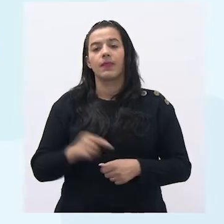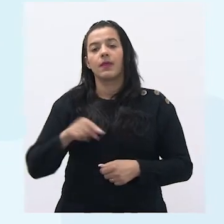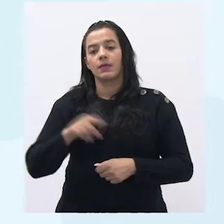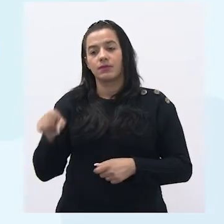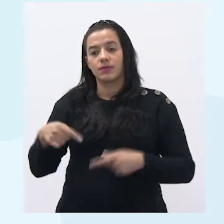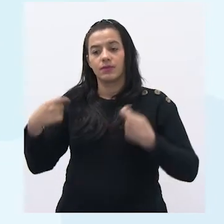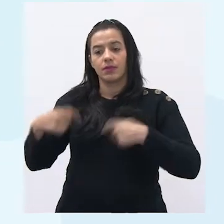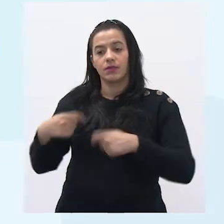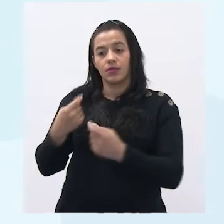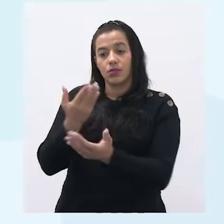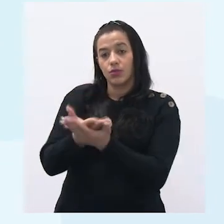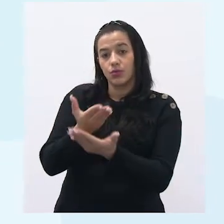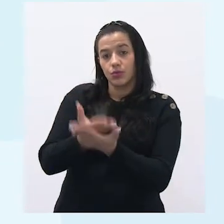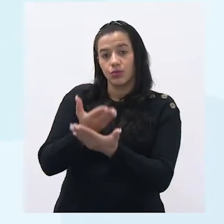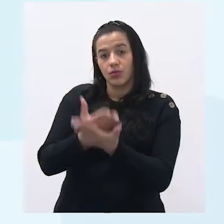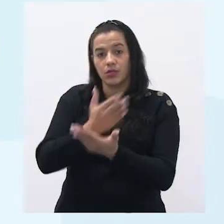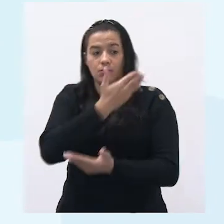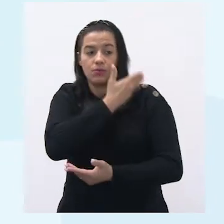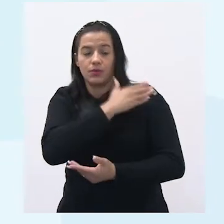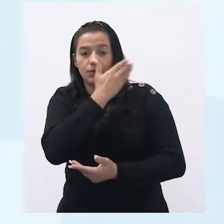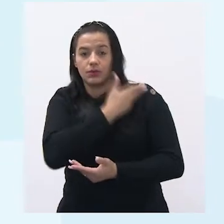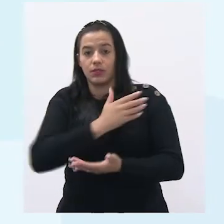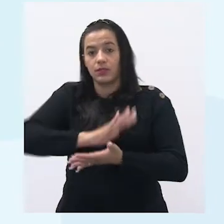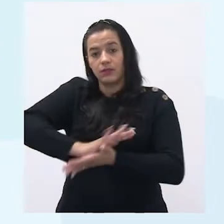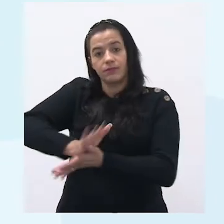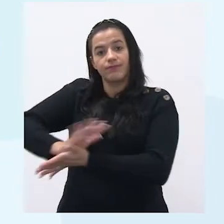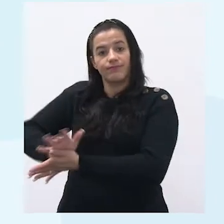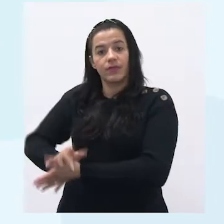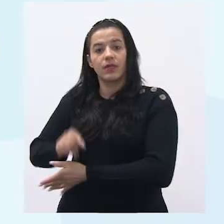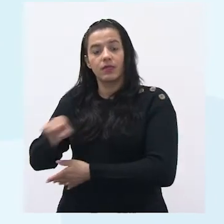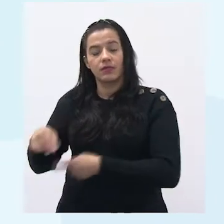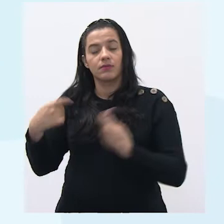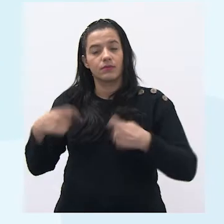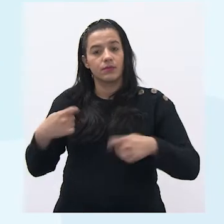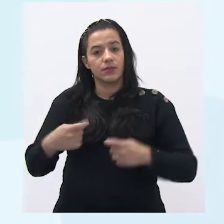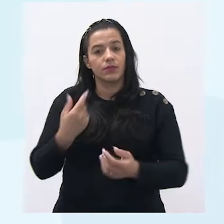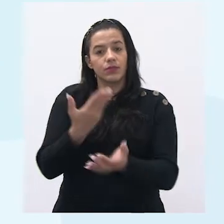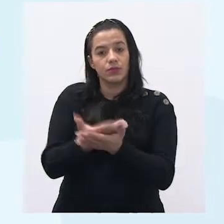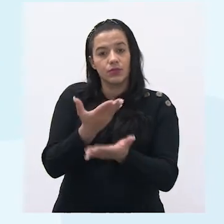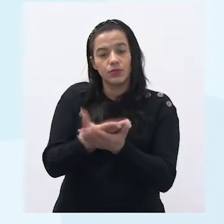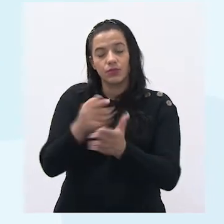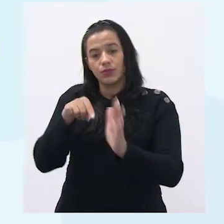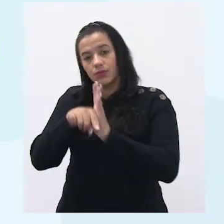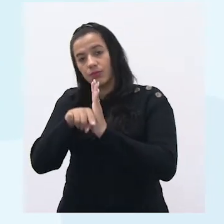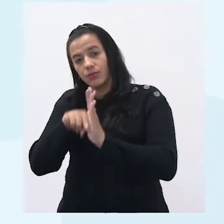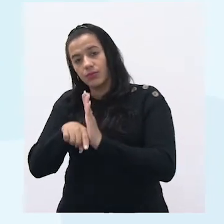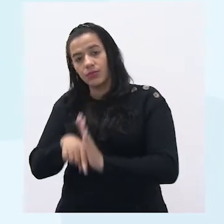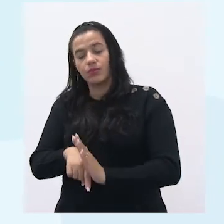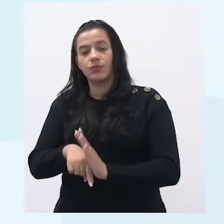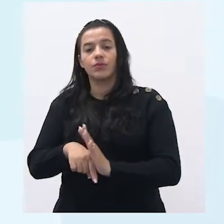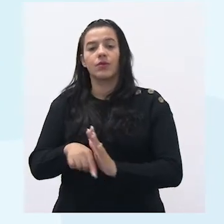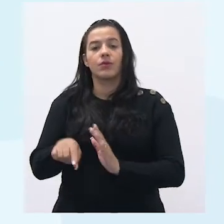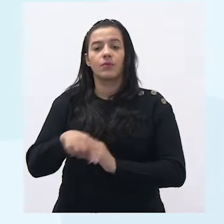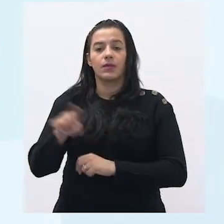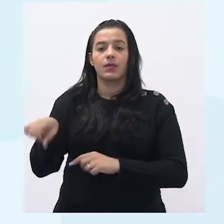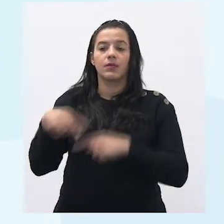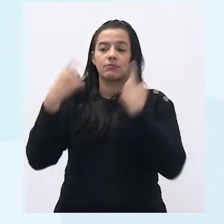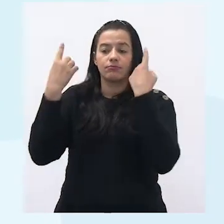preconceito e discriminação, nosso grande desafio é que estudantes percebam na escola um espaço de combate, preconceito e